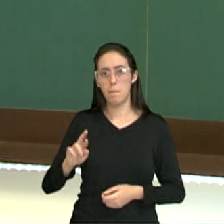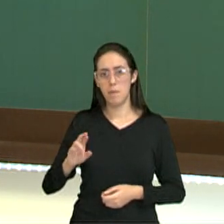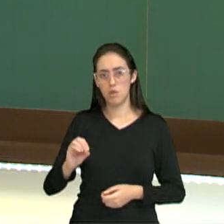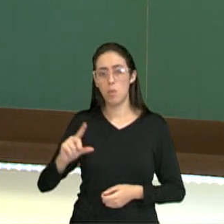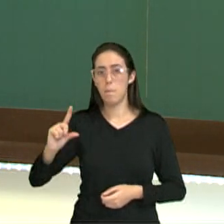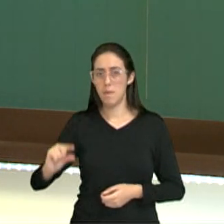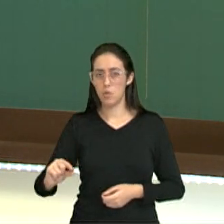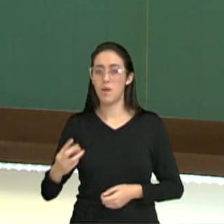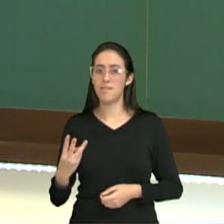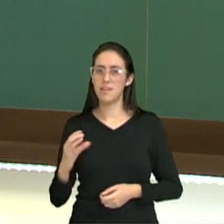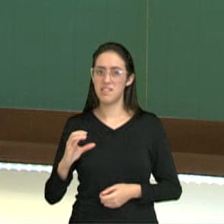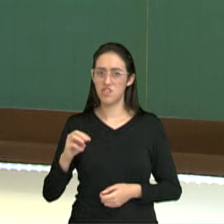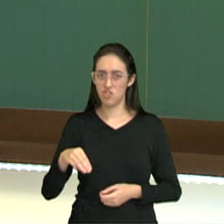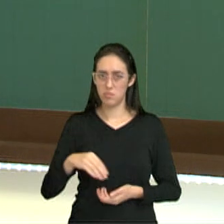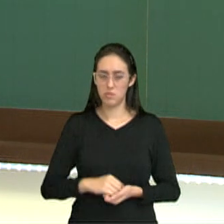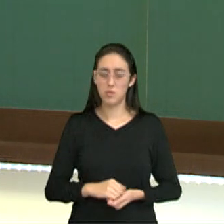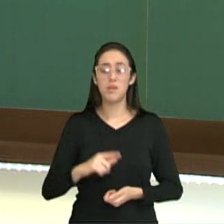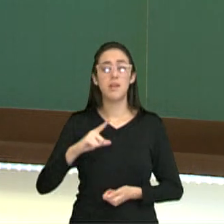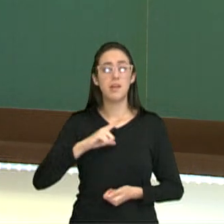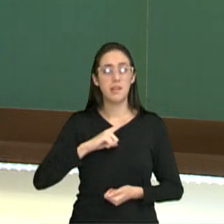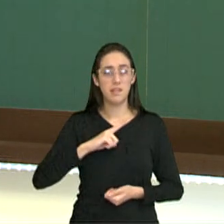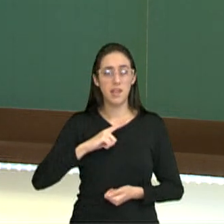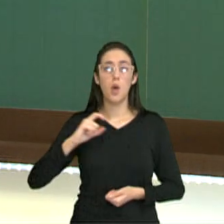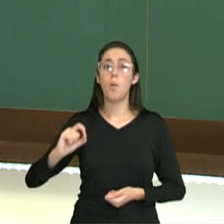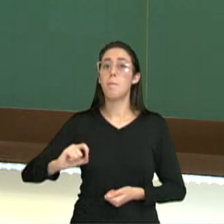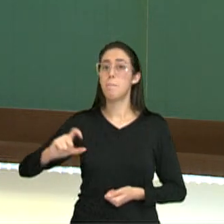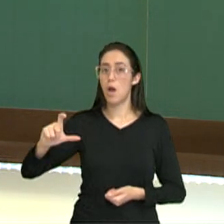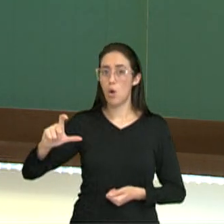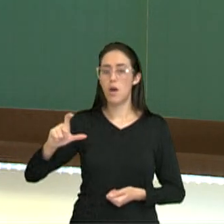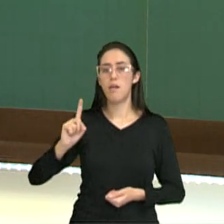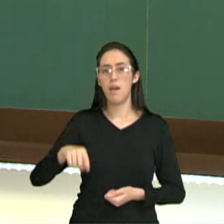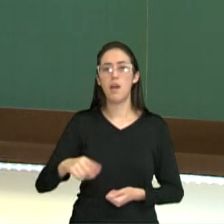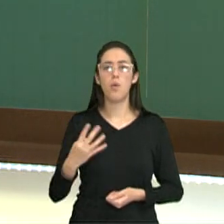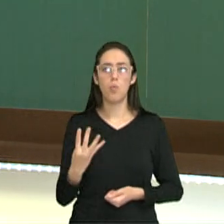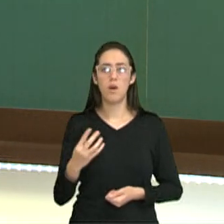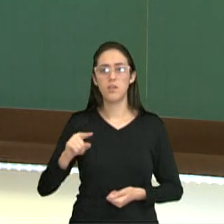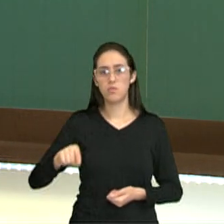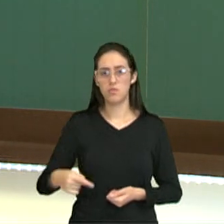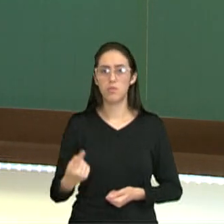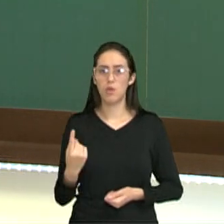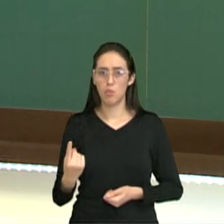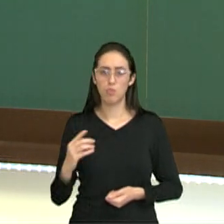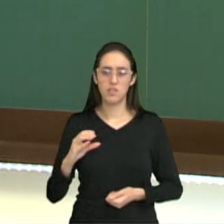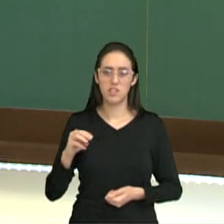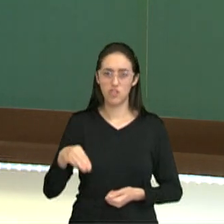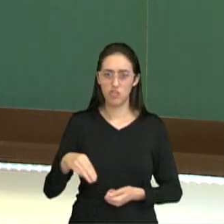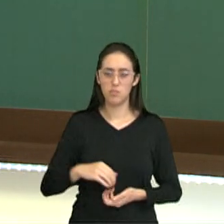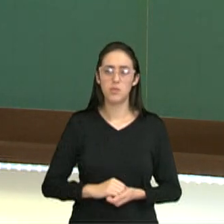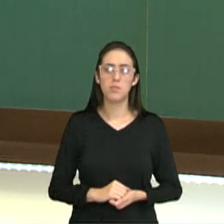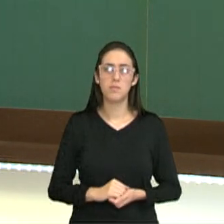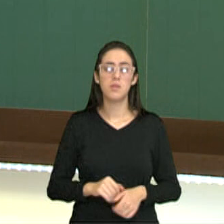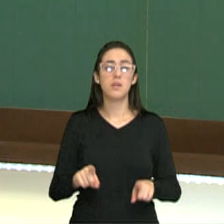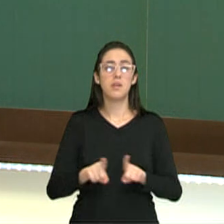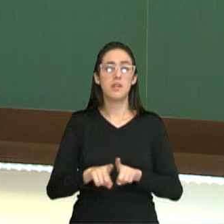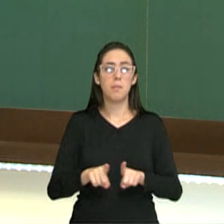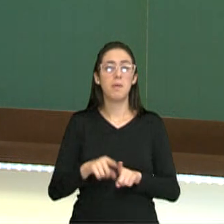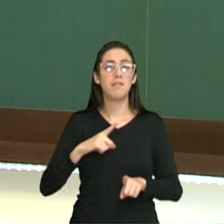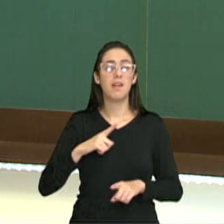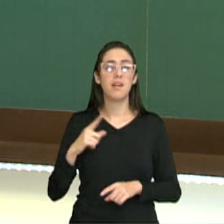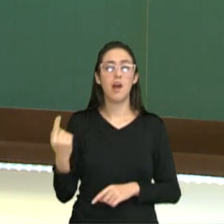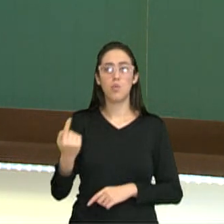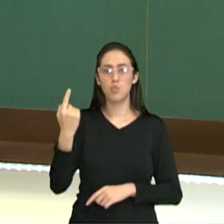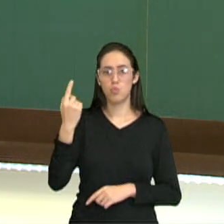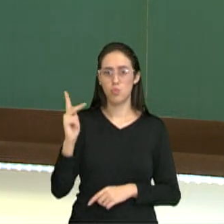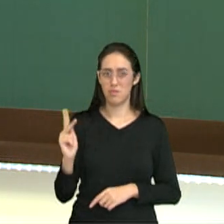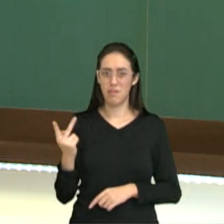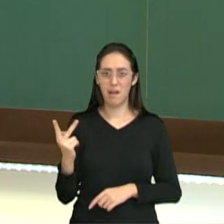3 centímetros, tenho o diâmetro maior, que é 4,1 centímetros, e tenho a altura do